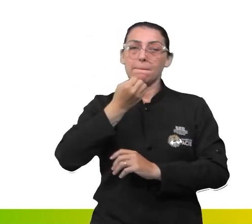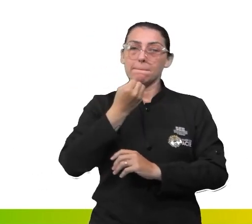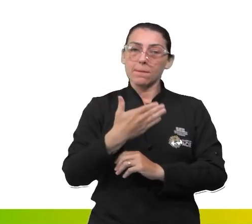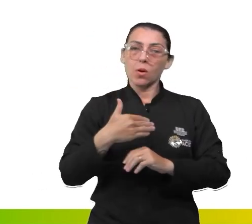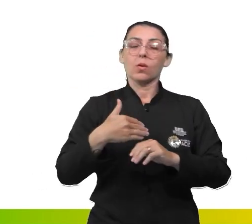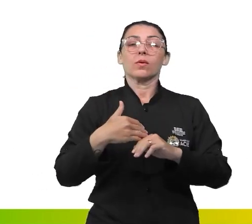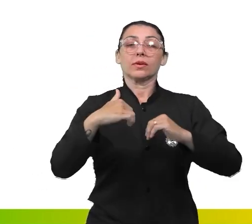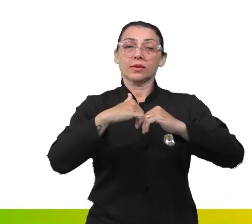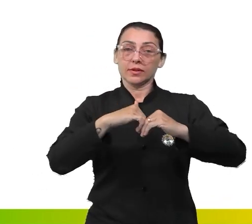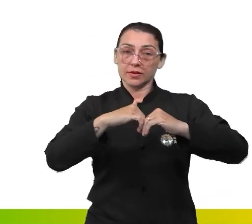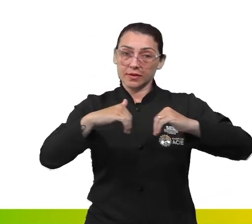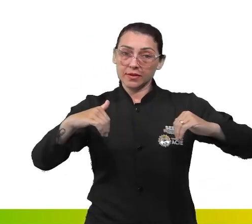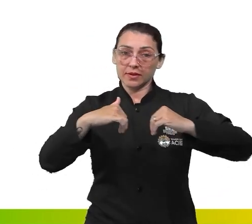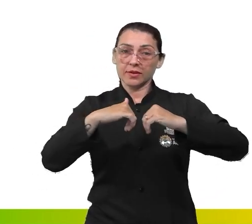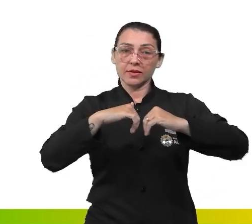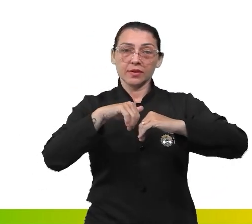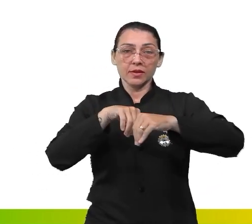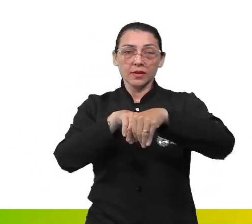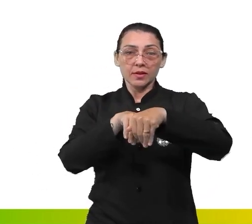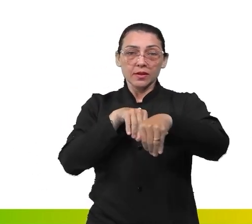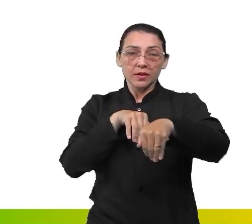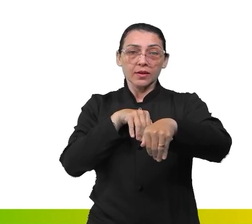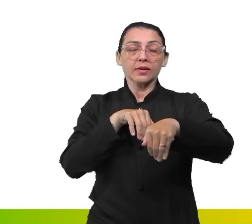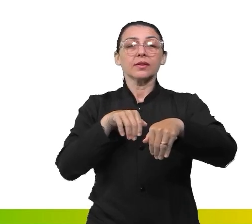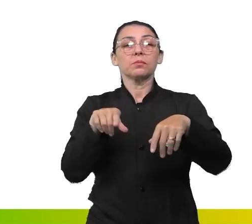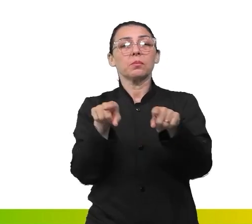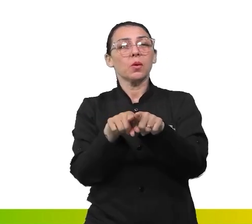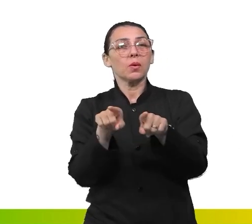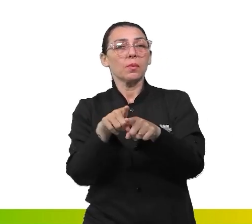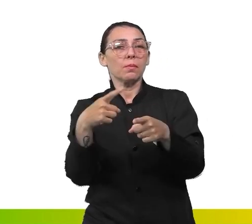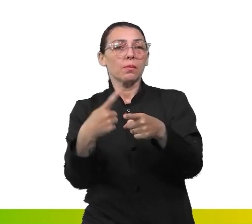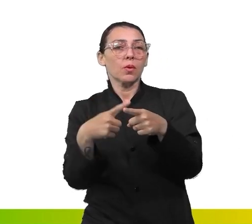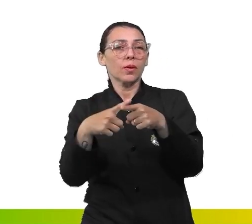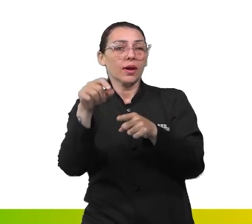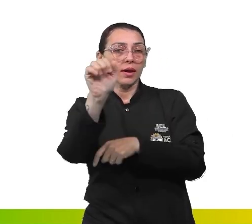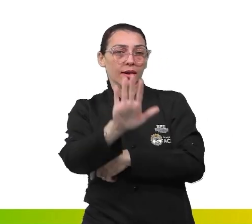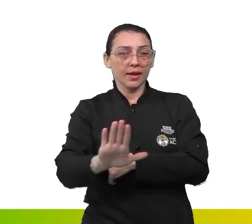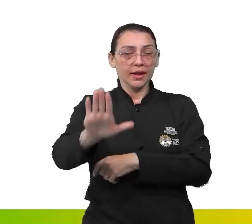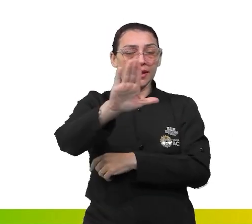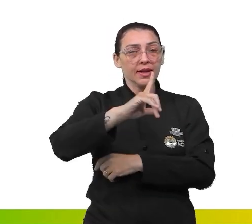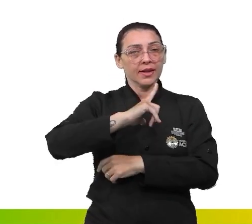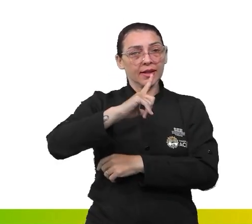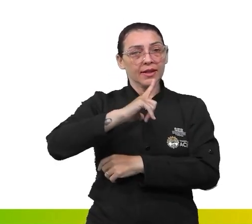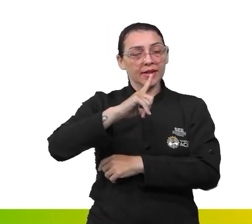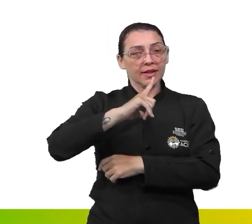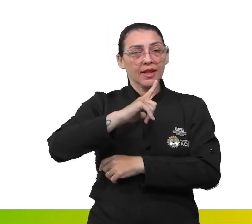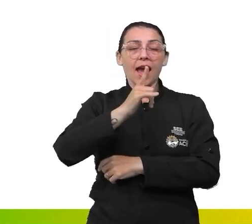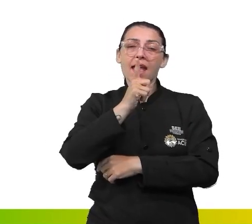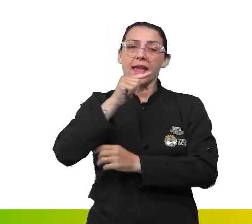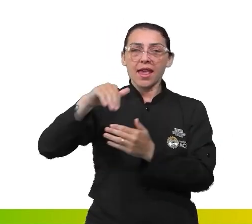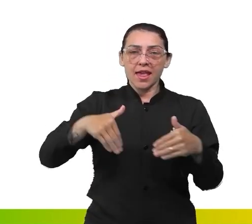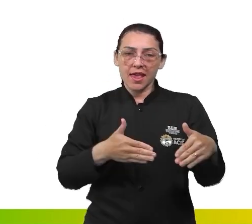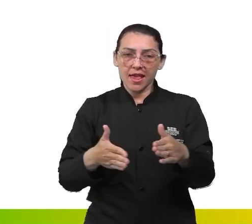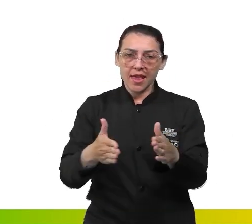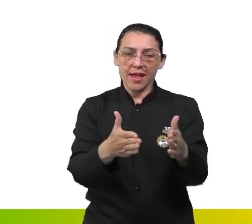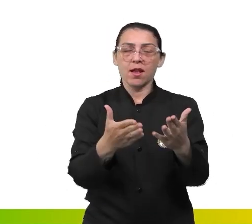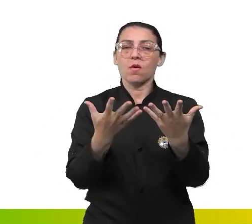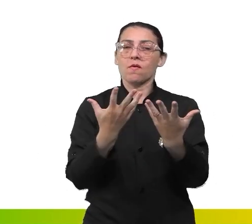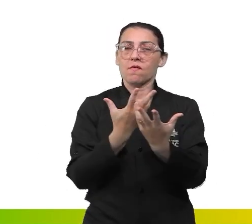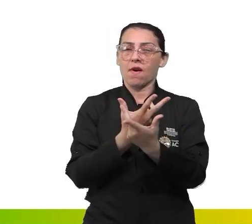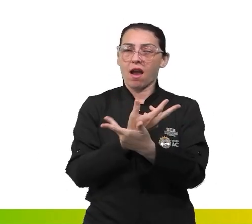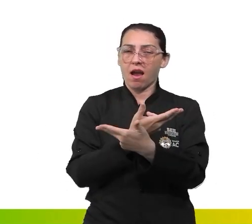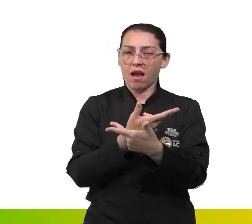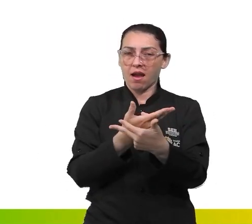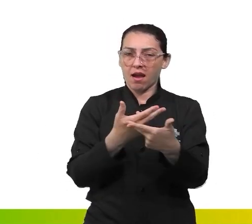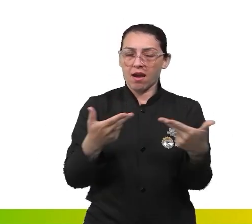bela rede hidrográfica no continente americano. Por quê? Porque ele apresenta grandes rios. A gente pode